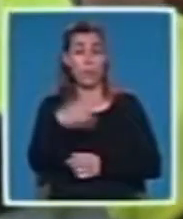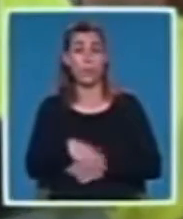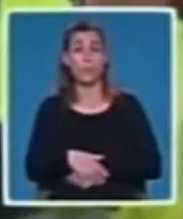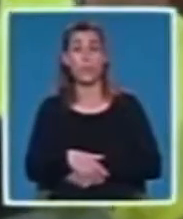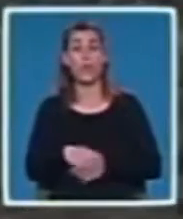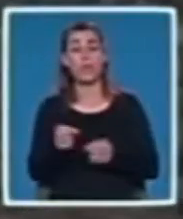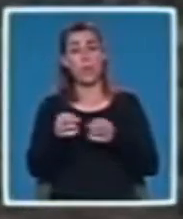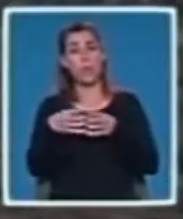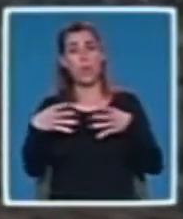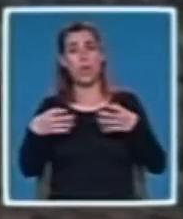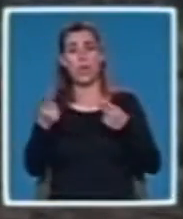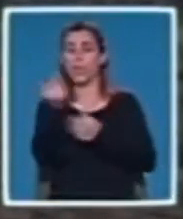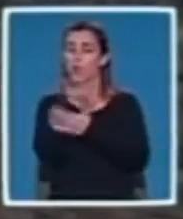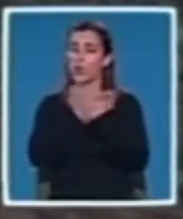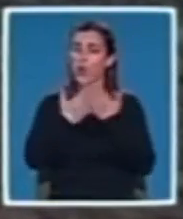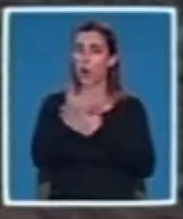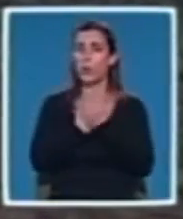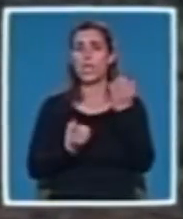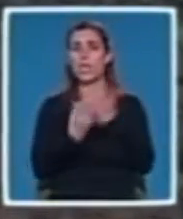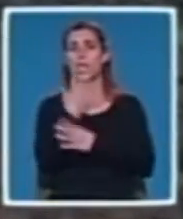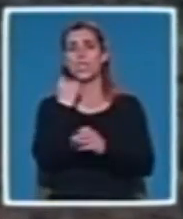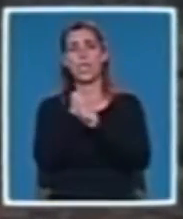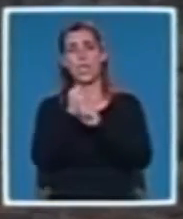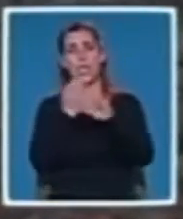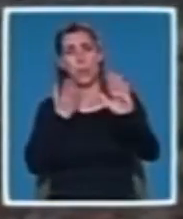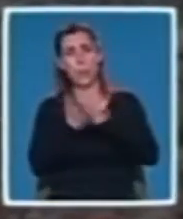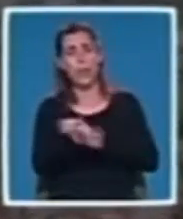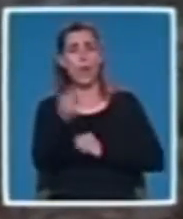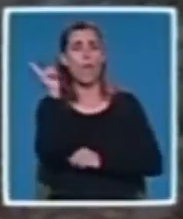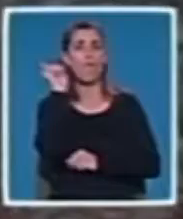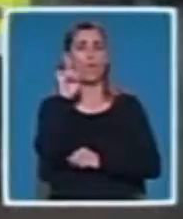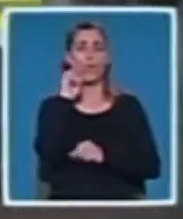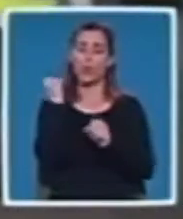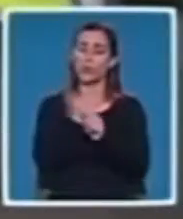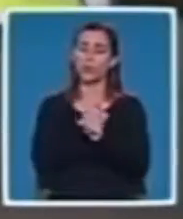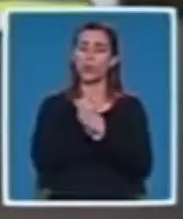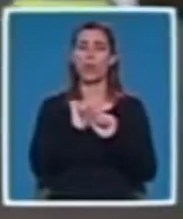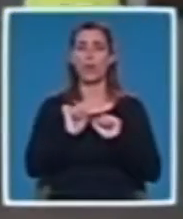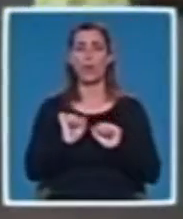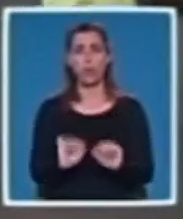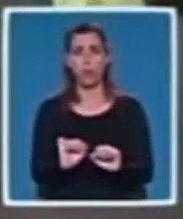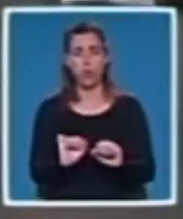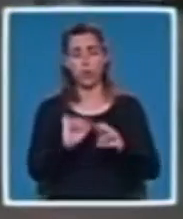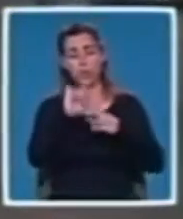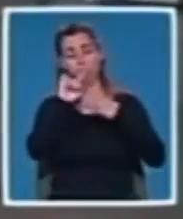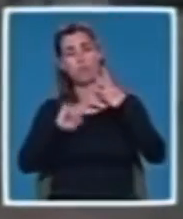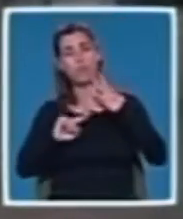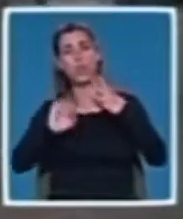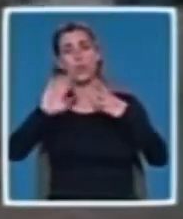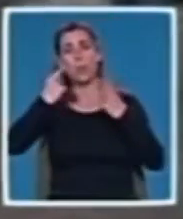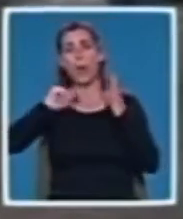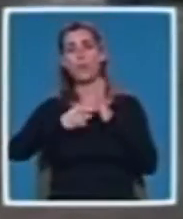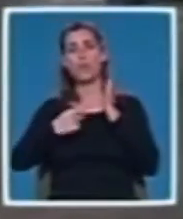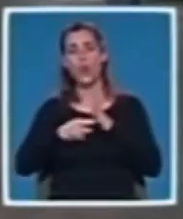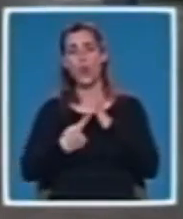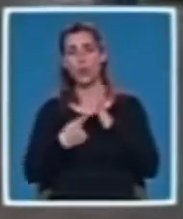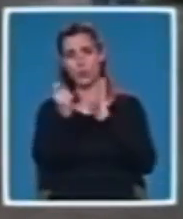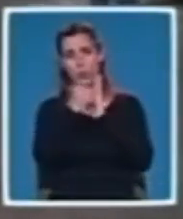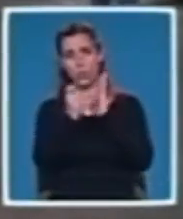crescimento econômico e criação de emprego e valorização da produção local são os principais pontos na agenda os